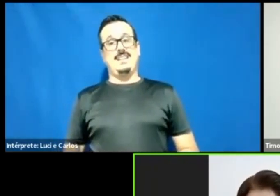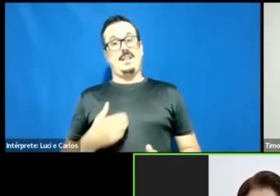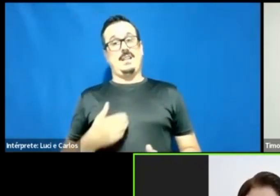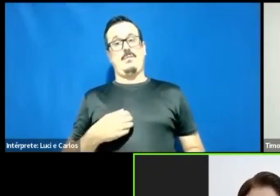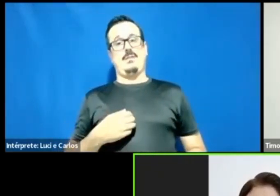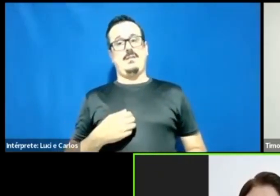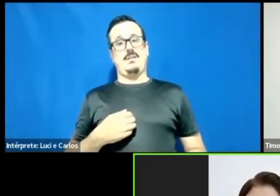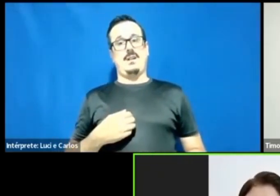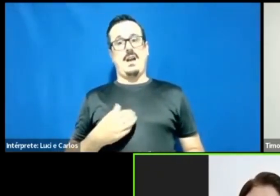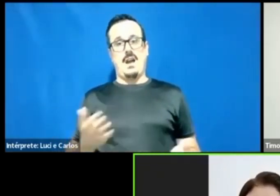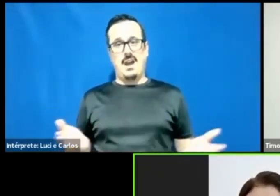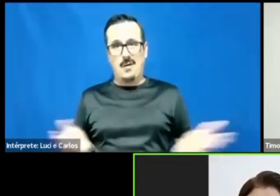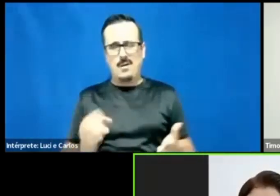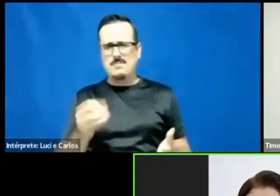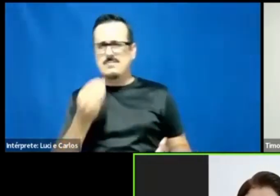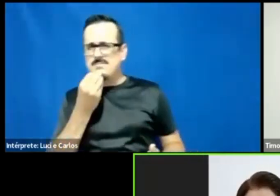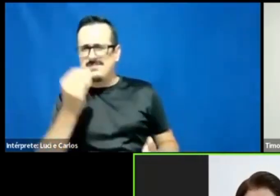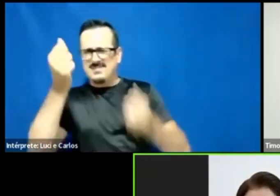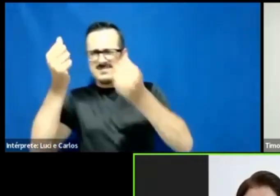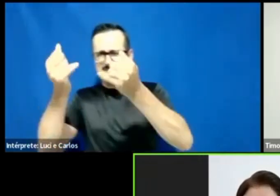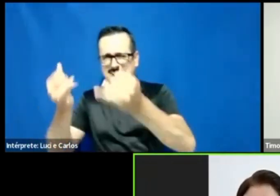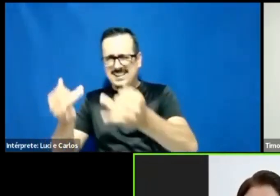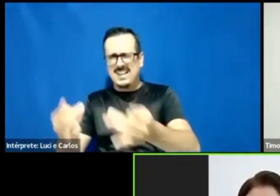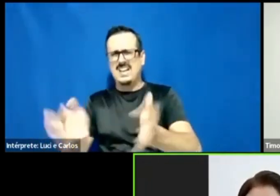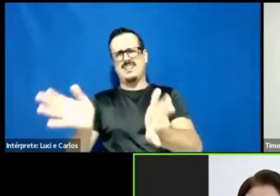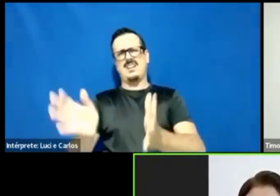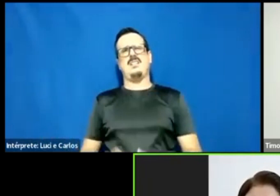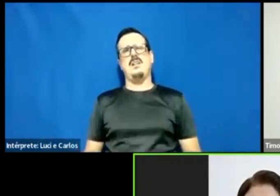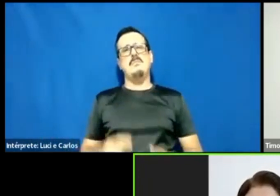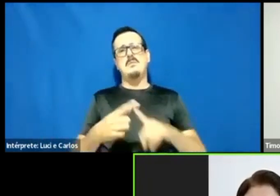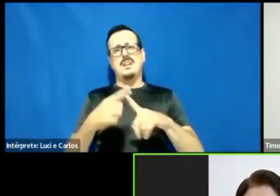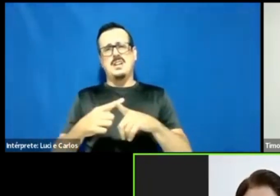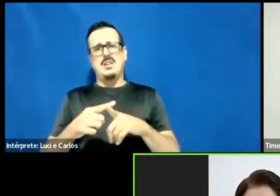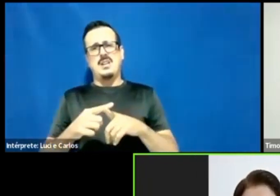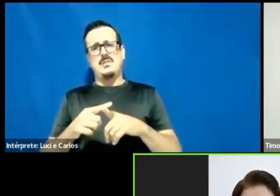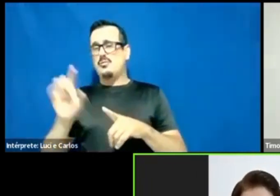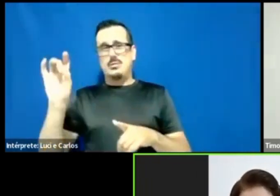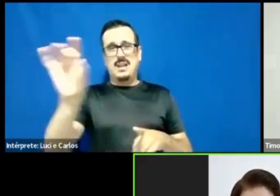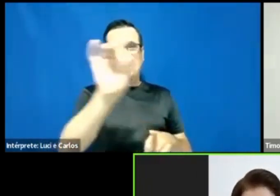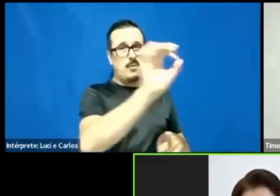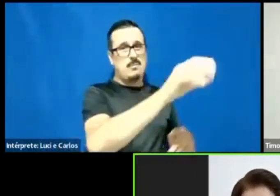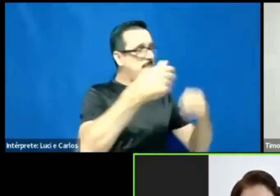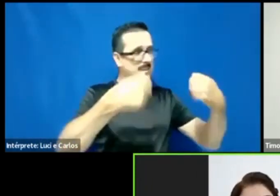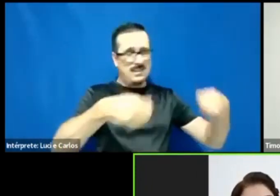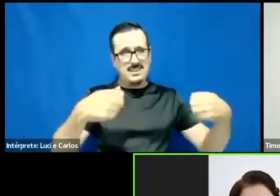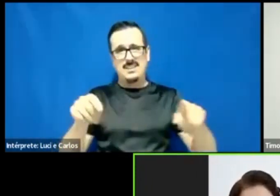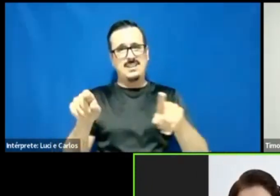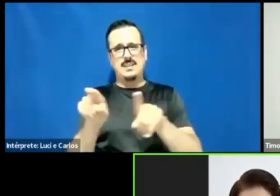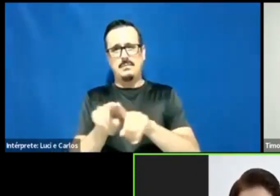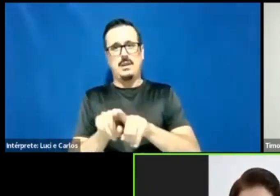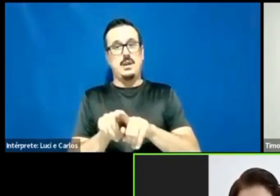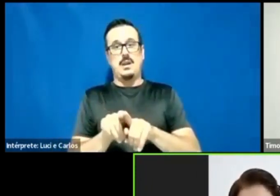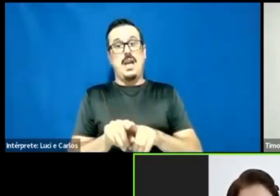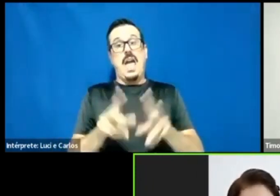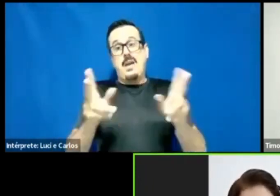falo mesmo, porque as pessoas precisam, da mesma forma que elas necessitam ter sua geladeira e o